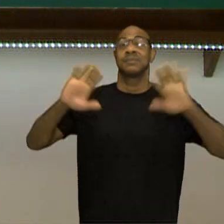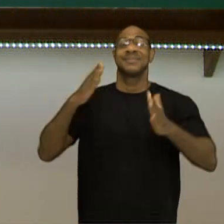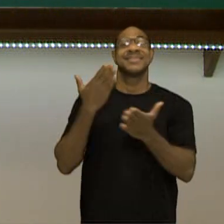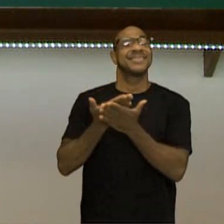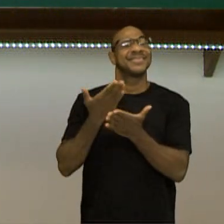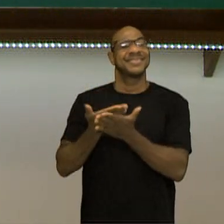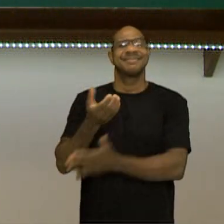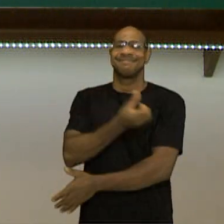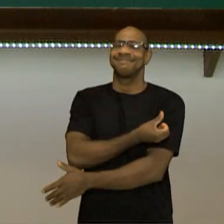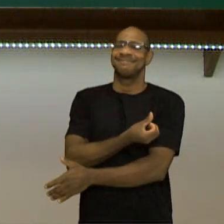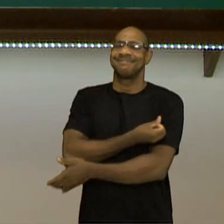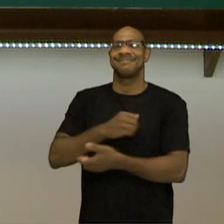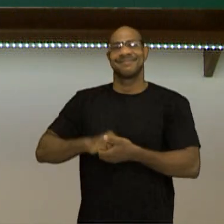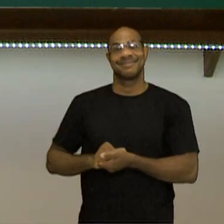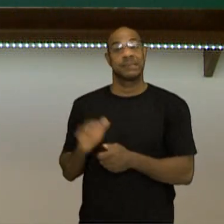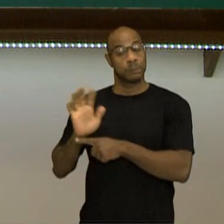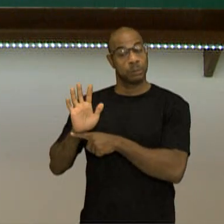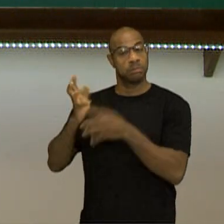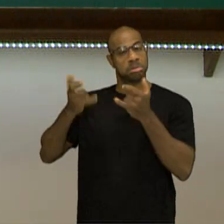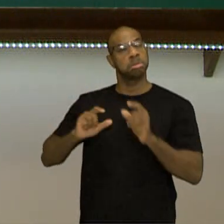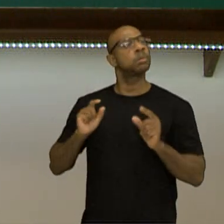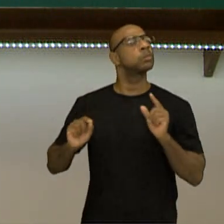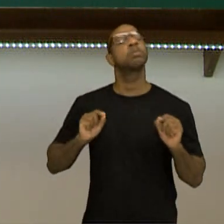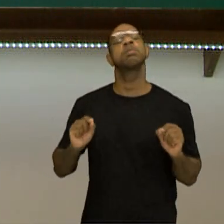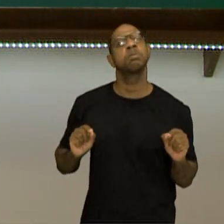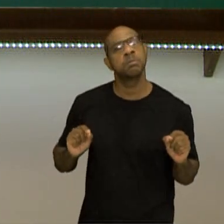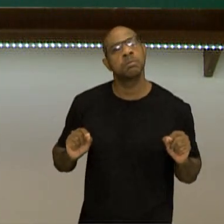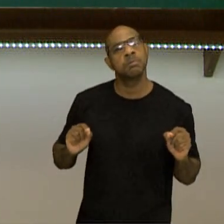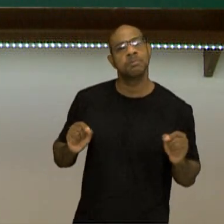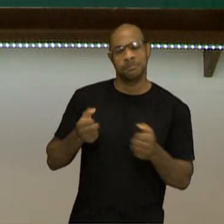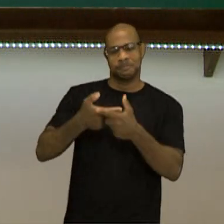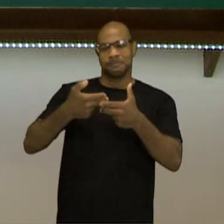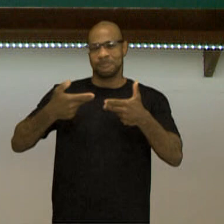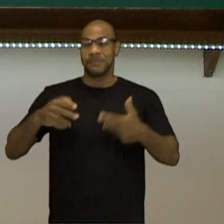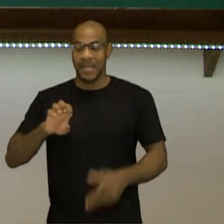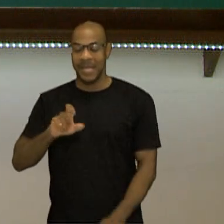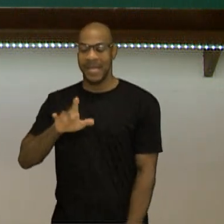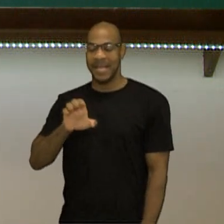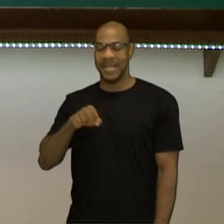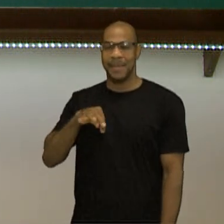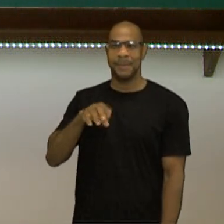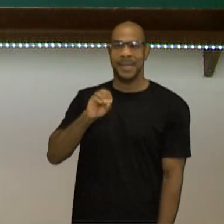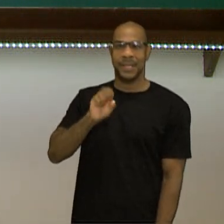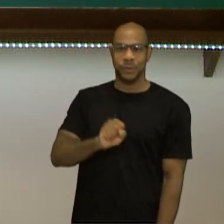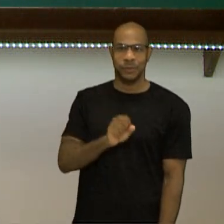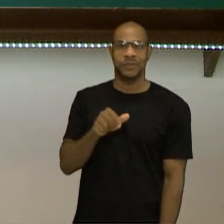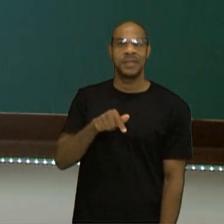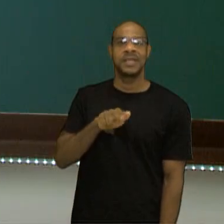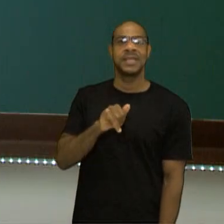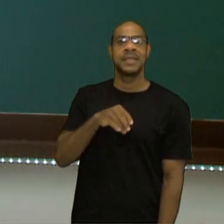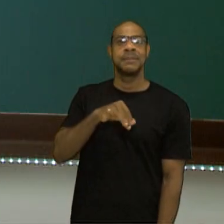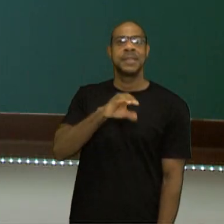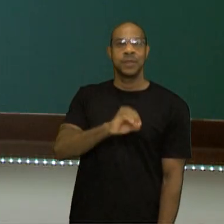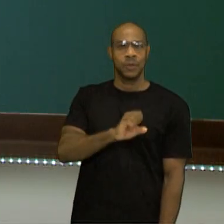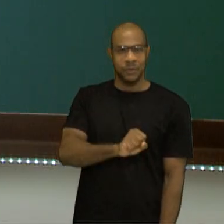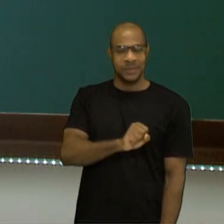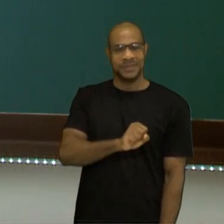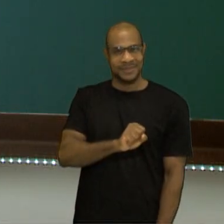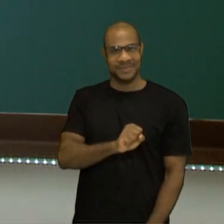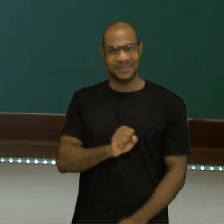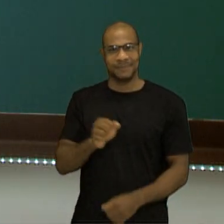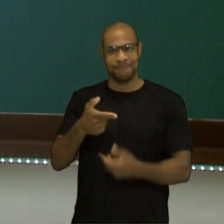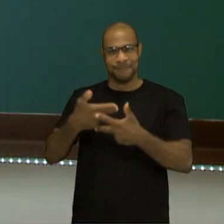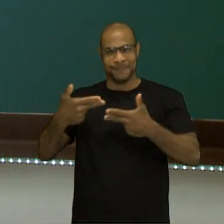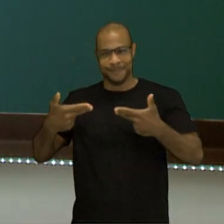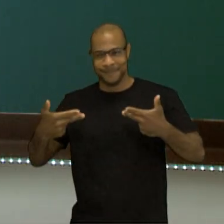Olá, estudantes do sexto ano! Nesse vídeo, nós vamos falar sobre elementos químicos. Então, acompanhem comigo. Vejam